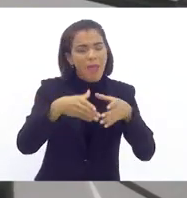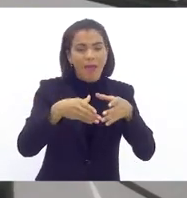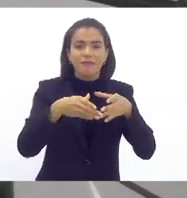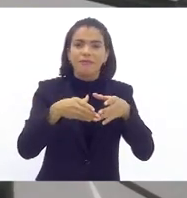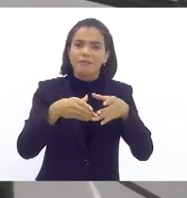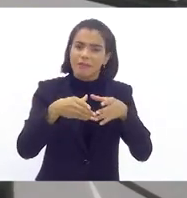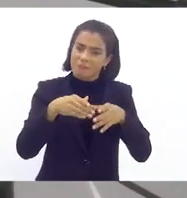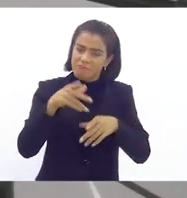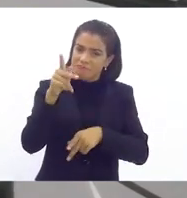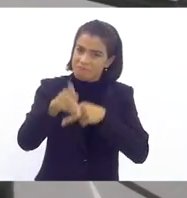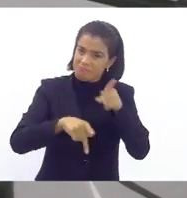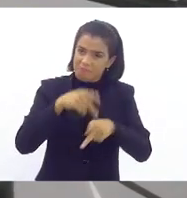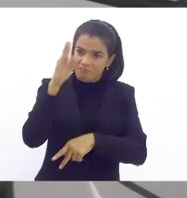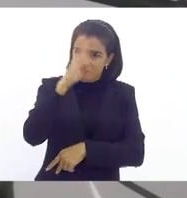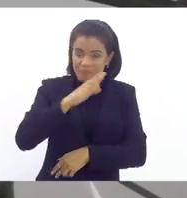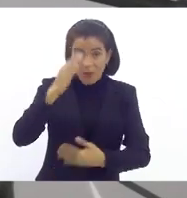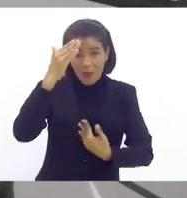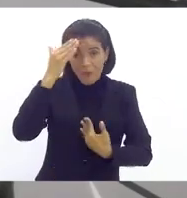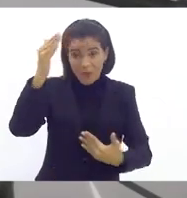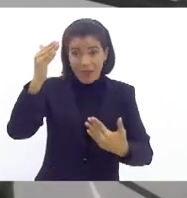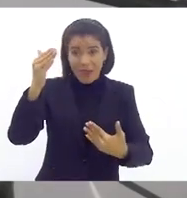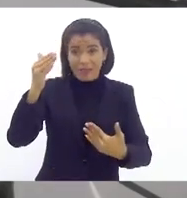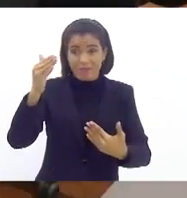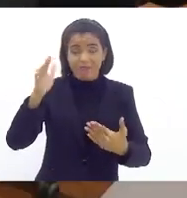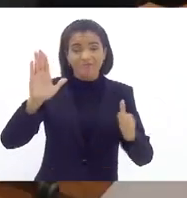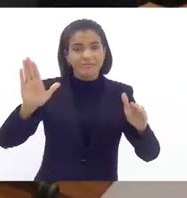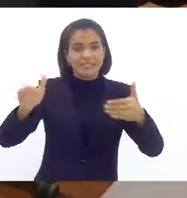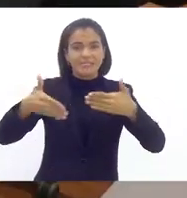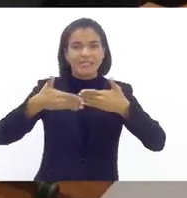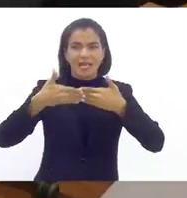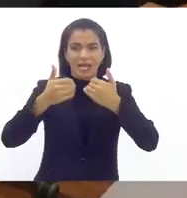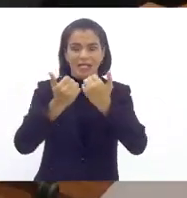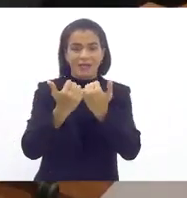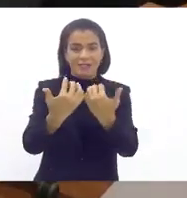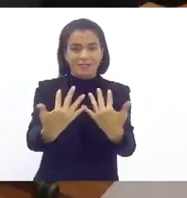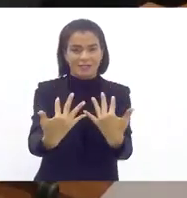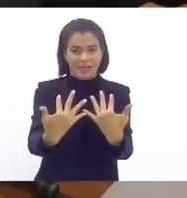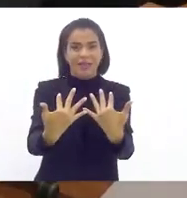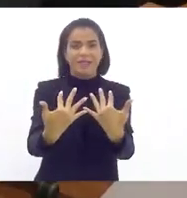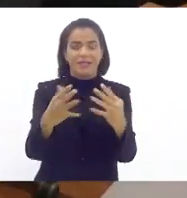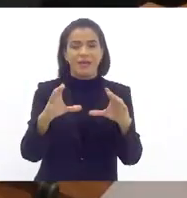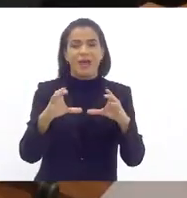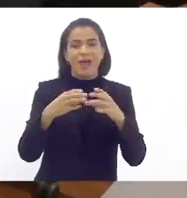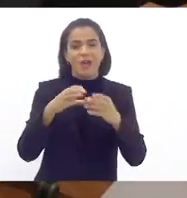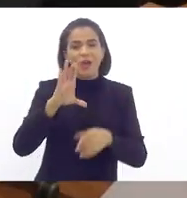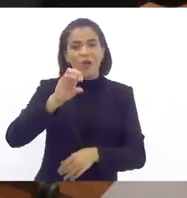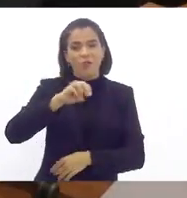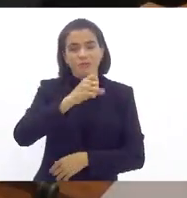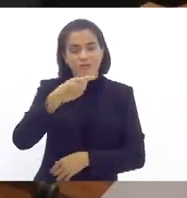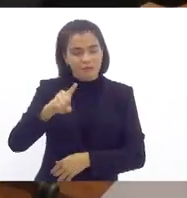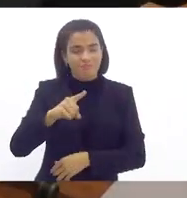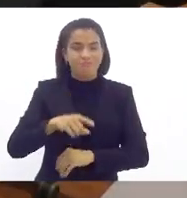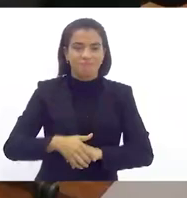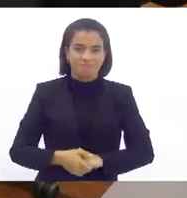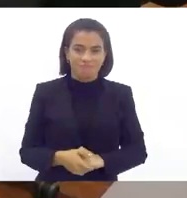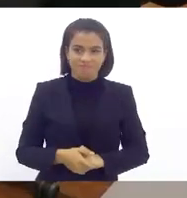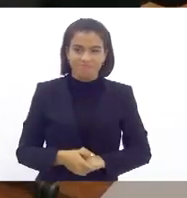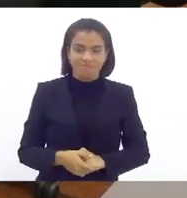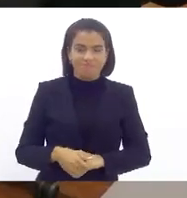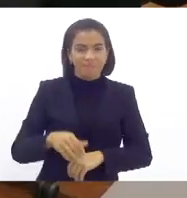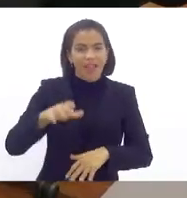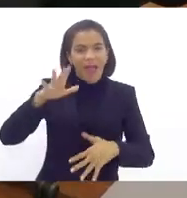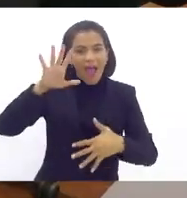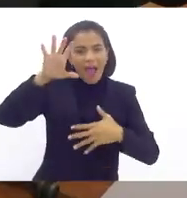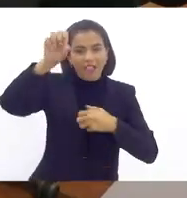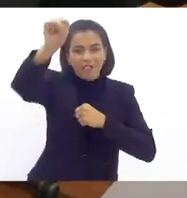povo brasileiro. Obrigado. Dou encerrada a nossa comissão. Vamos que vamos. Muito axé